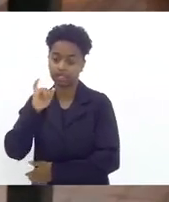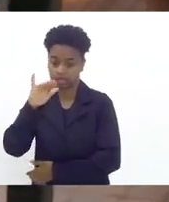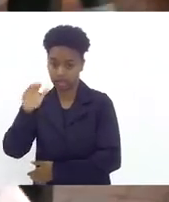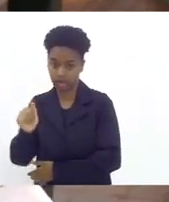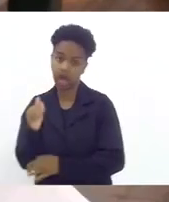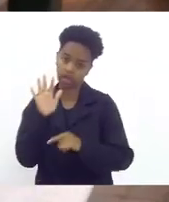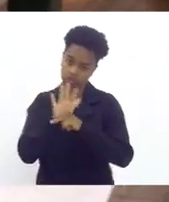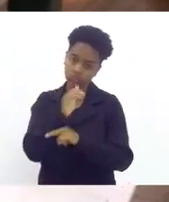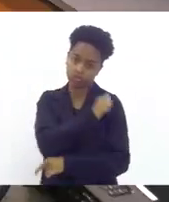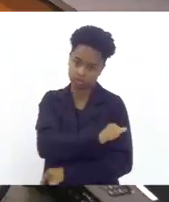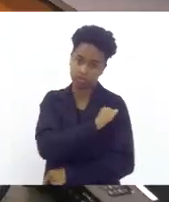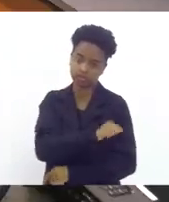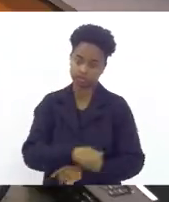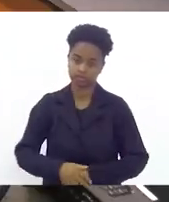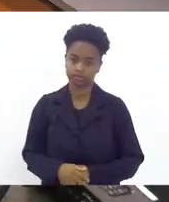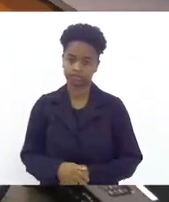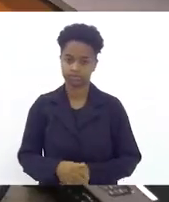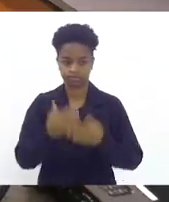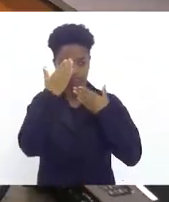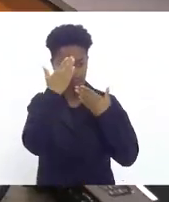Janeiro Valeu Maurício